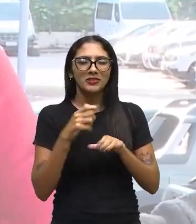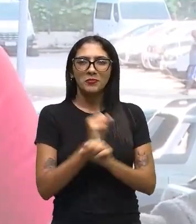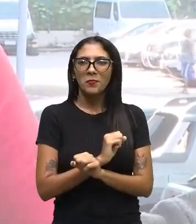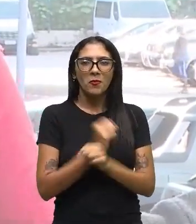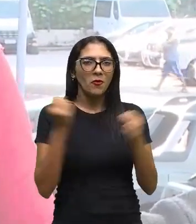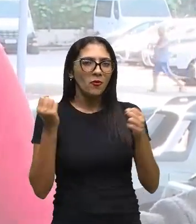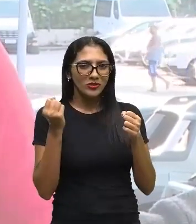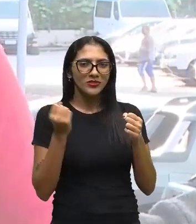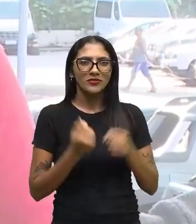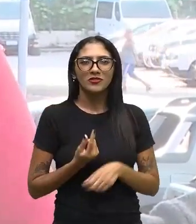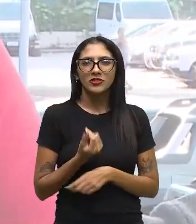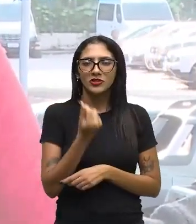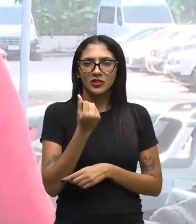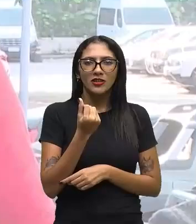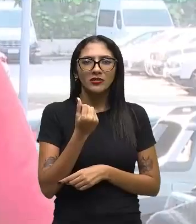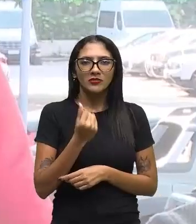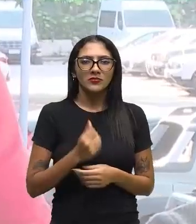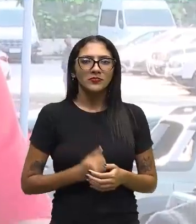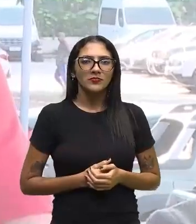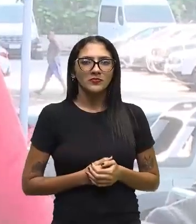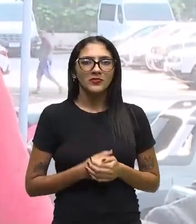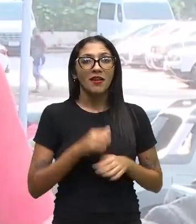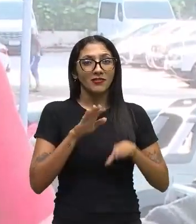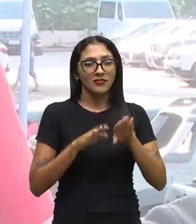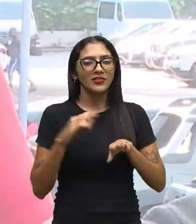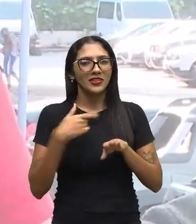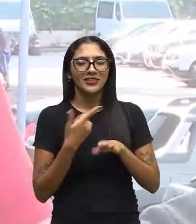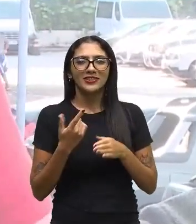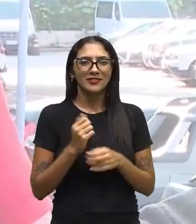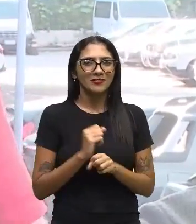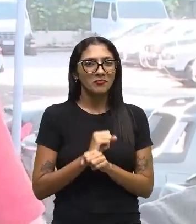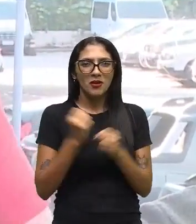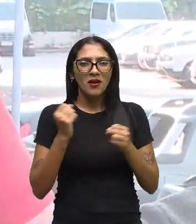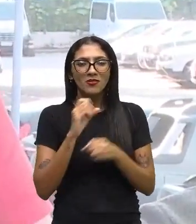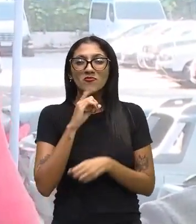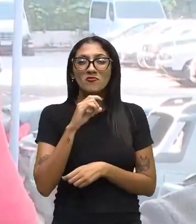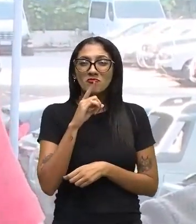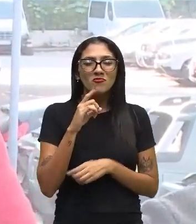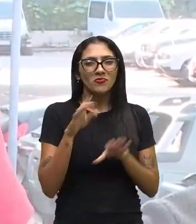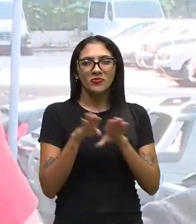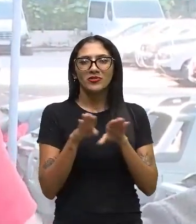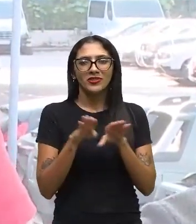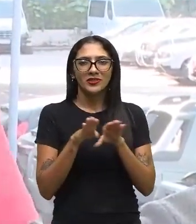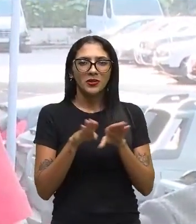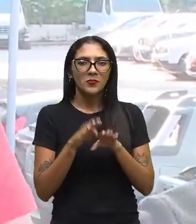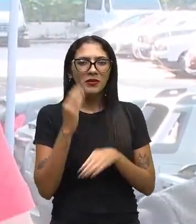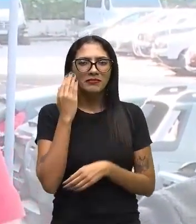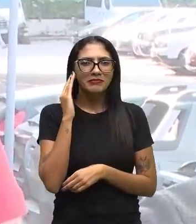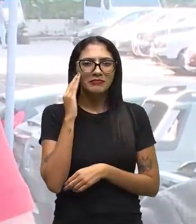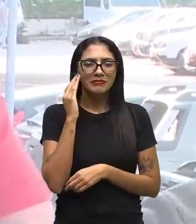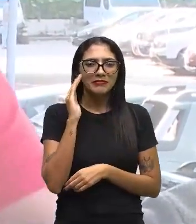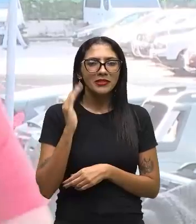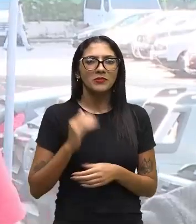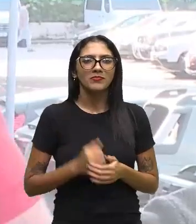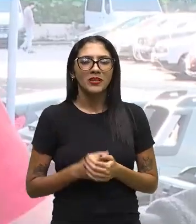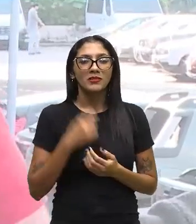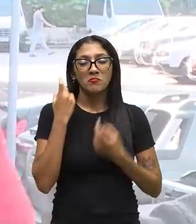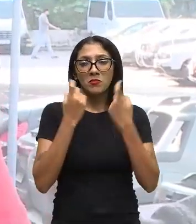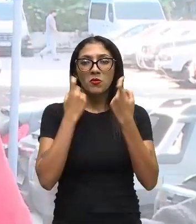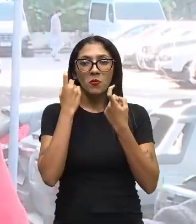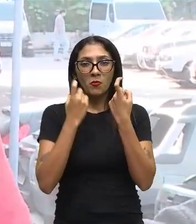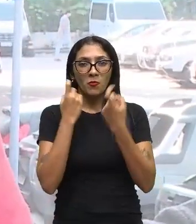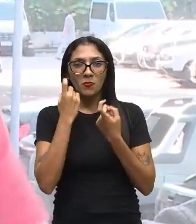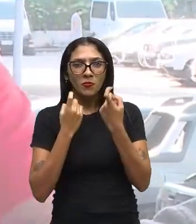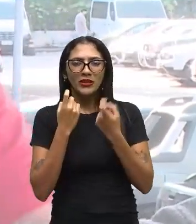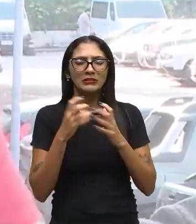controle essa questão financeira e às vezes a gente nem consegue correr atrás quando foge, que o negócio é tão preocupante que às vezes